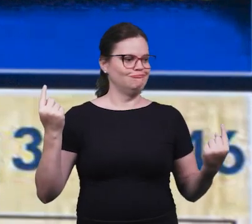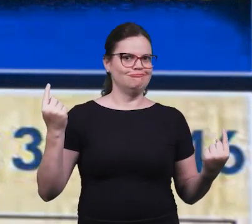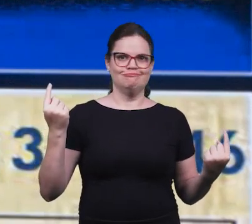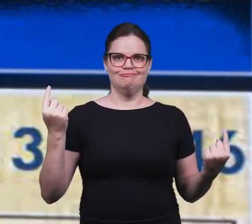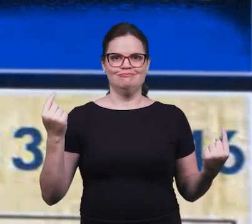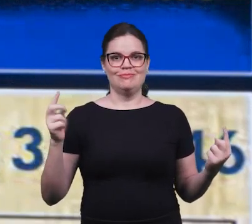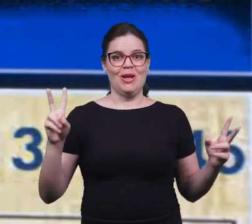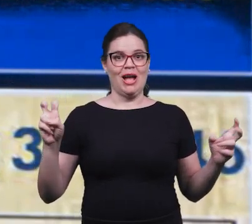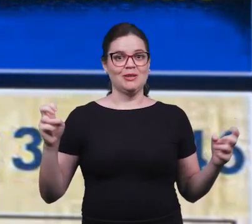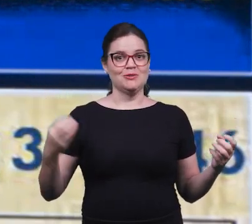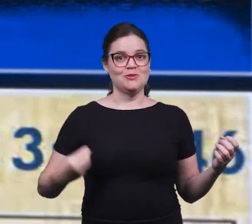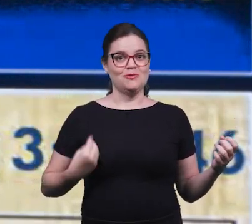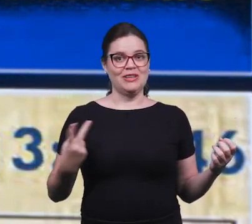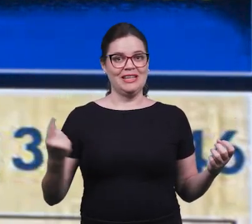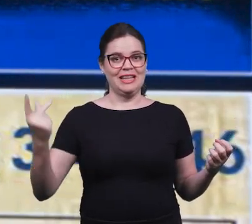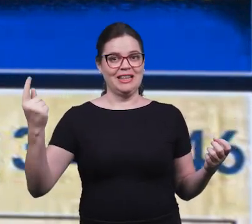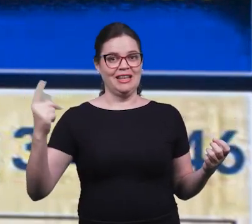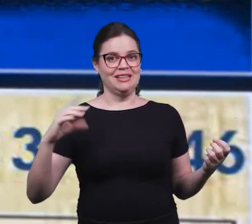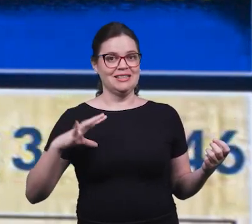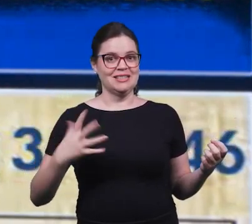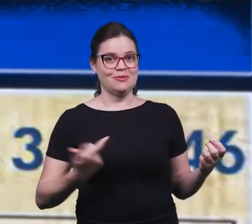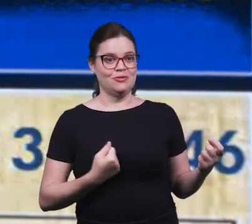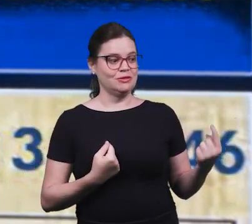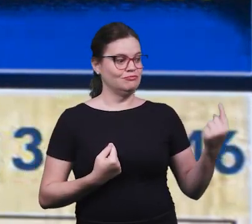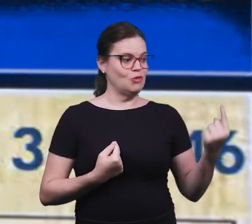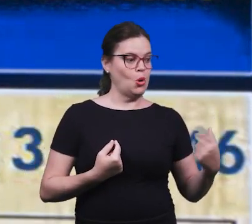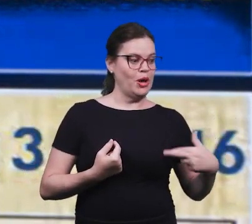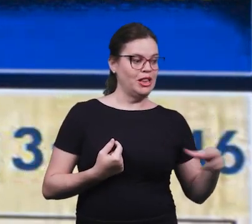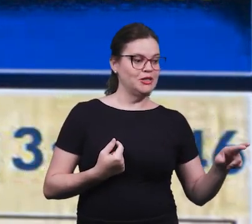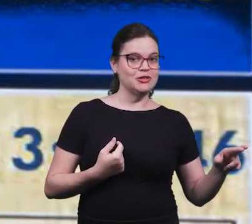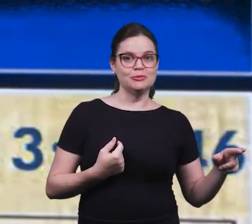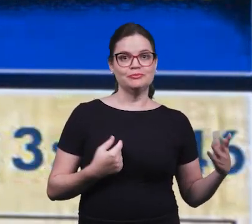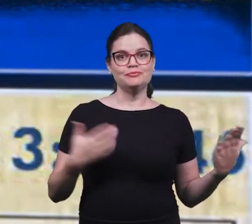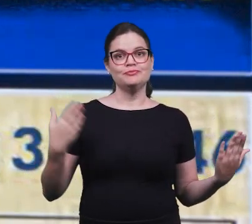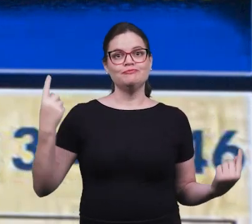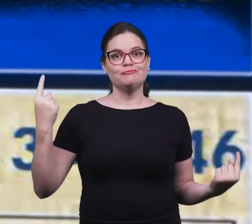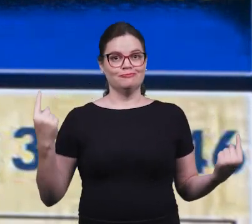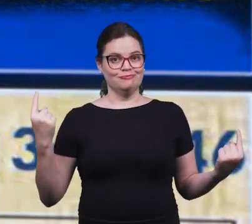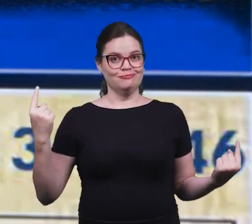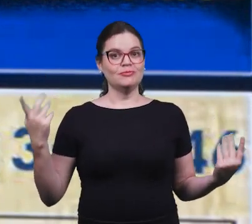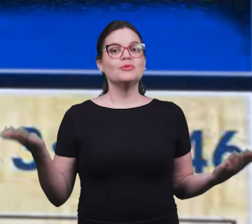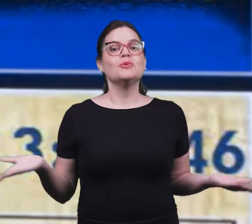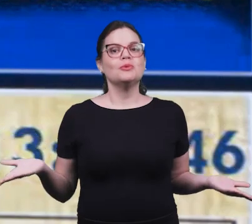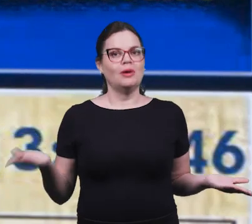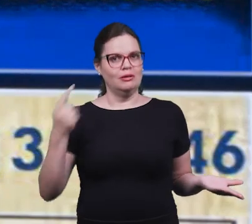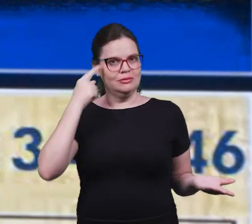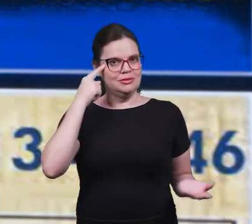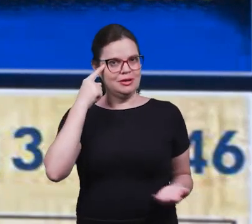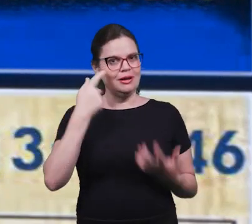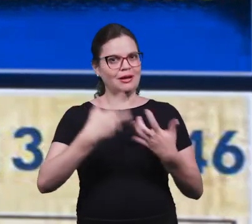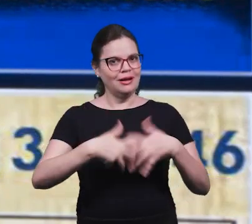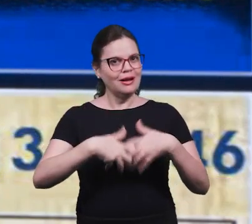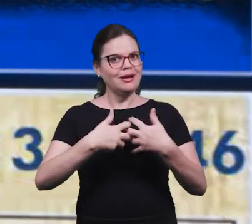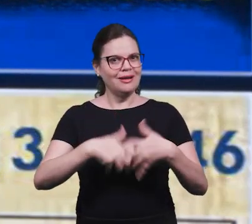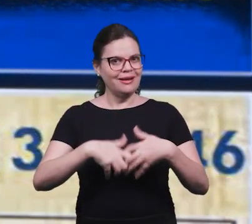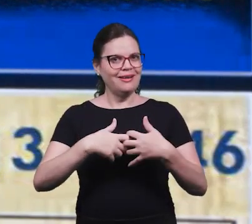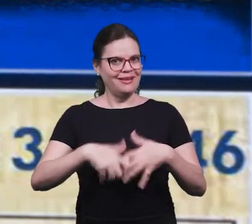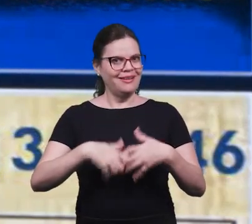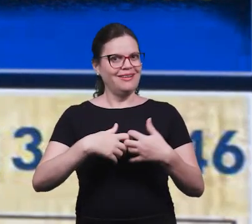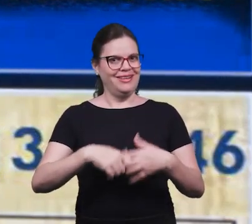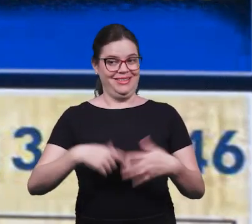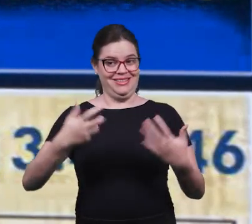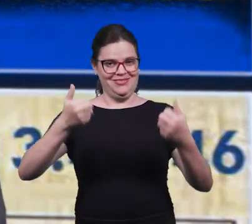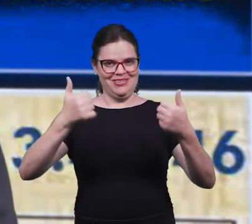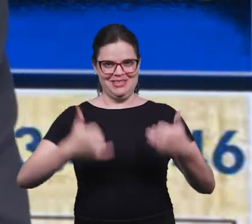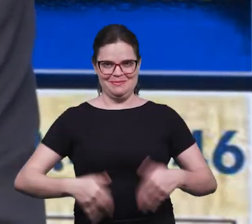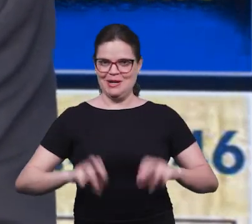com eternidade, qual a sua experiência com salvação. Não é com religião, é com salvação. Essa reflexão você precisa fazer dentro daquilo que acabou de